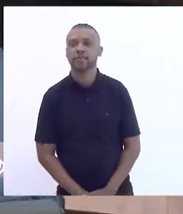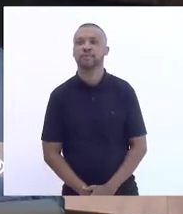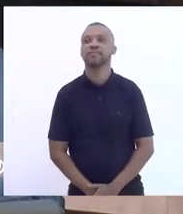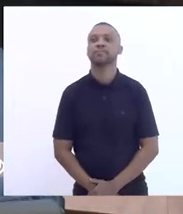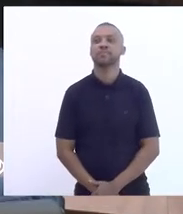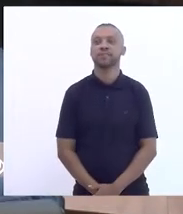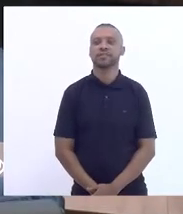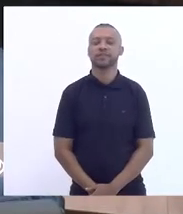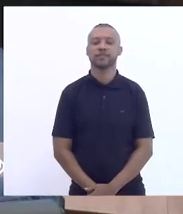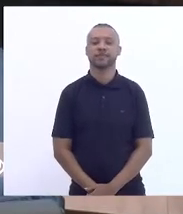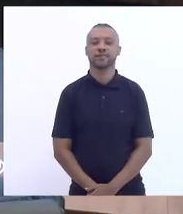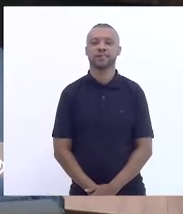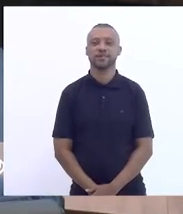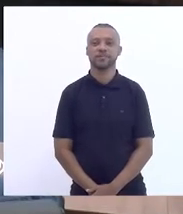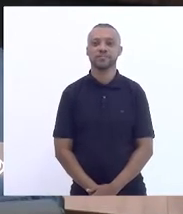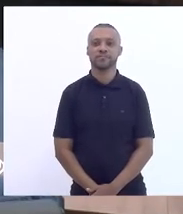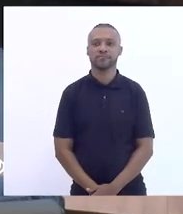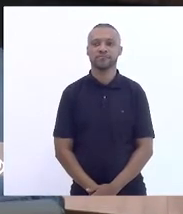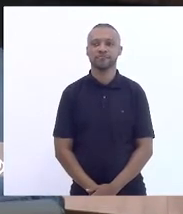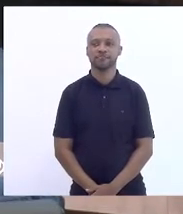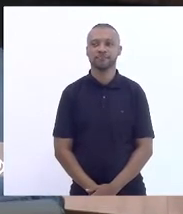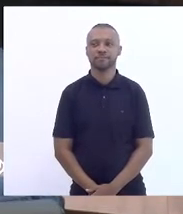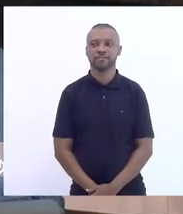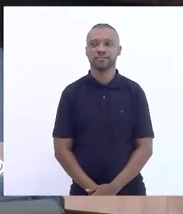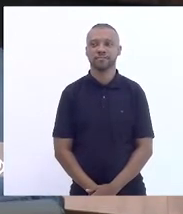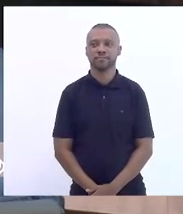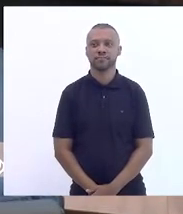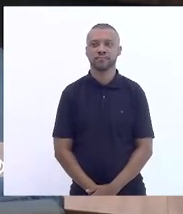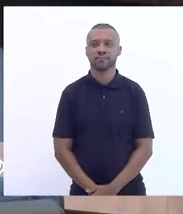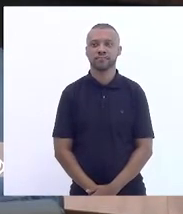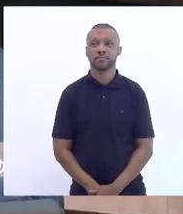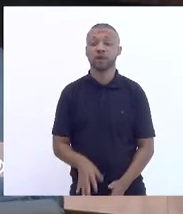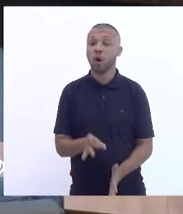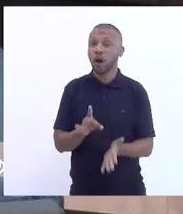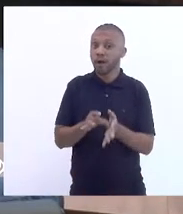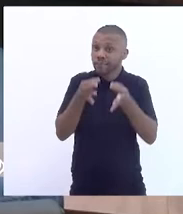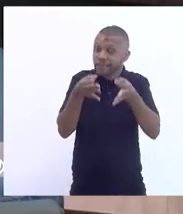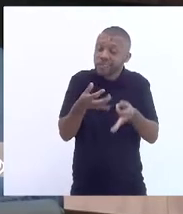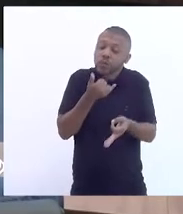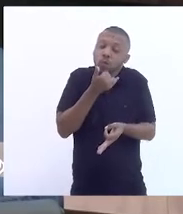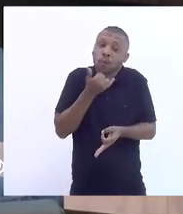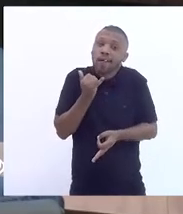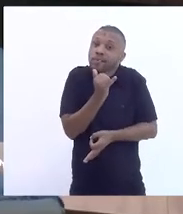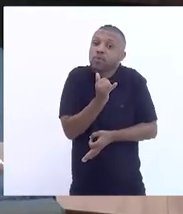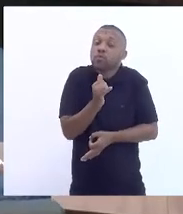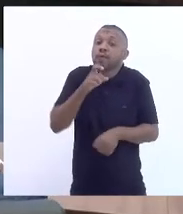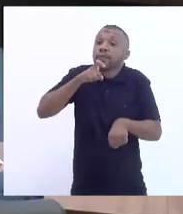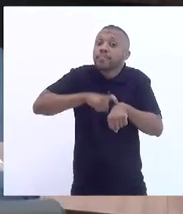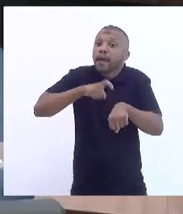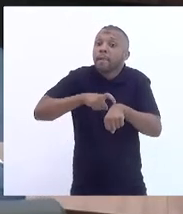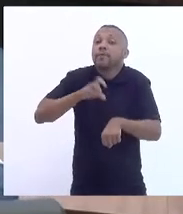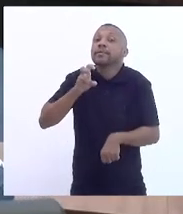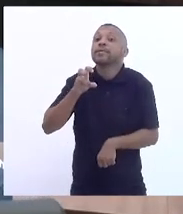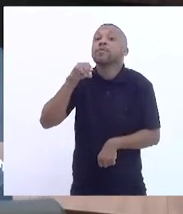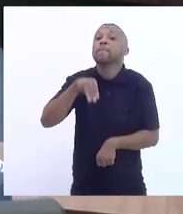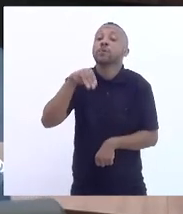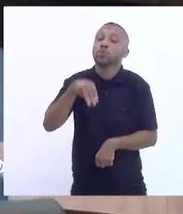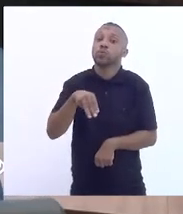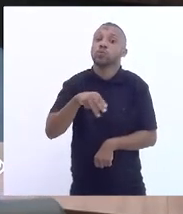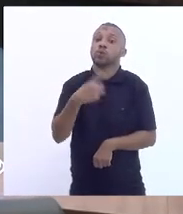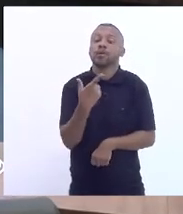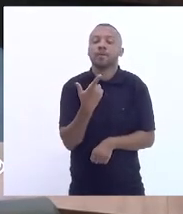E aí é oficialmente são os cinco minutos né a gente não está contando